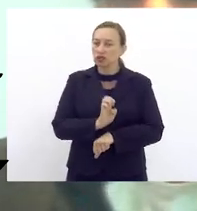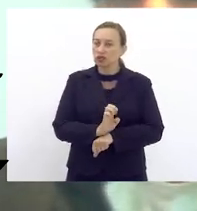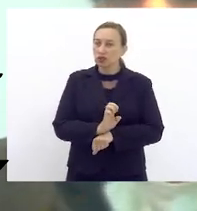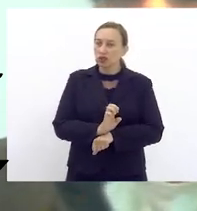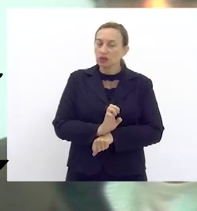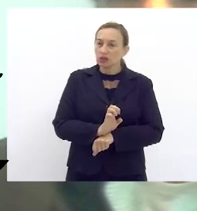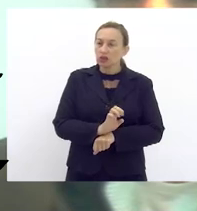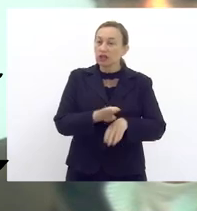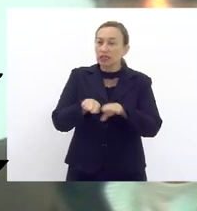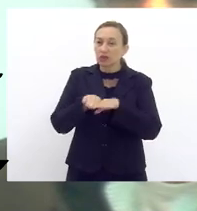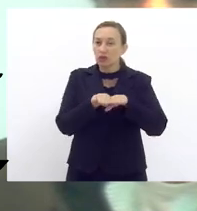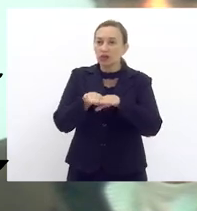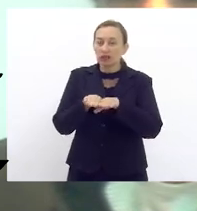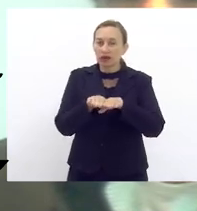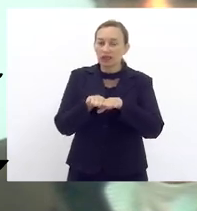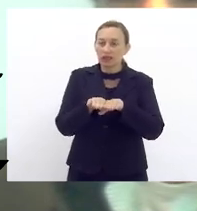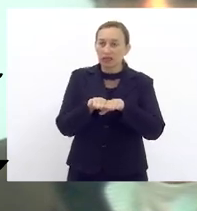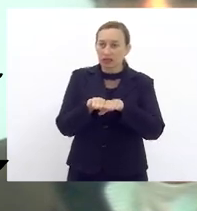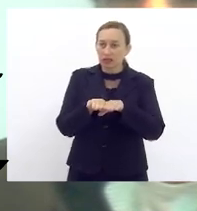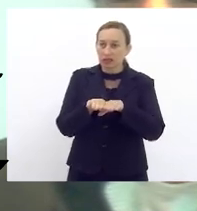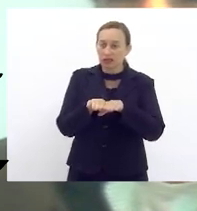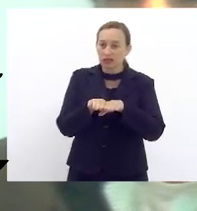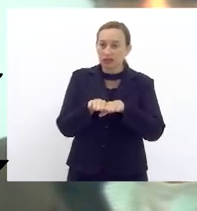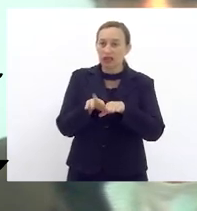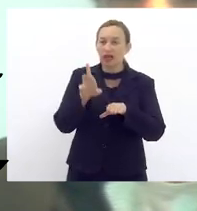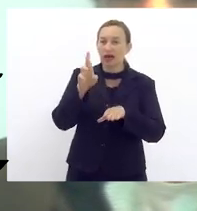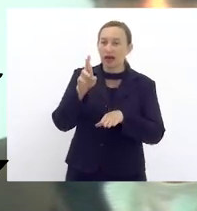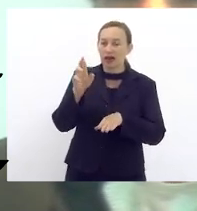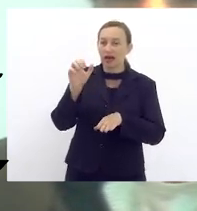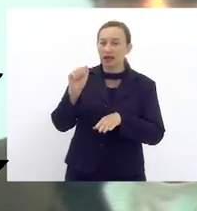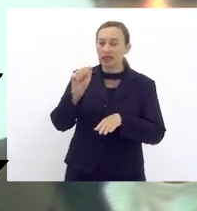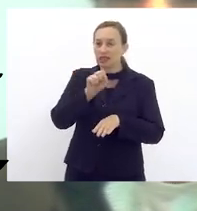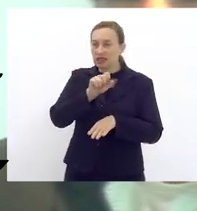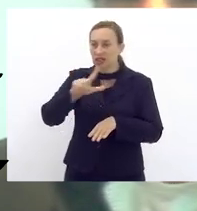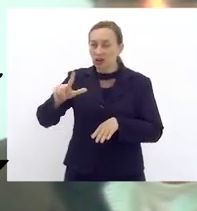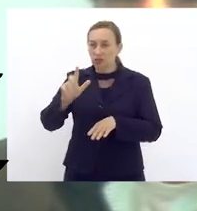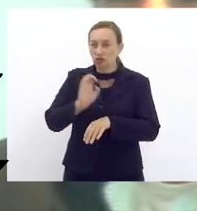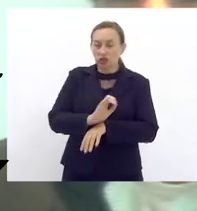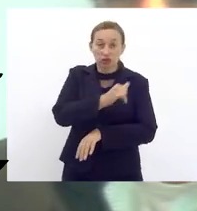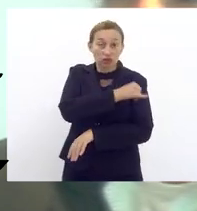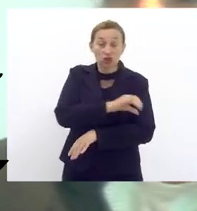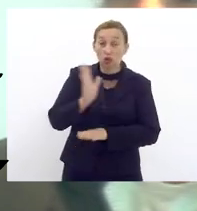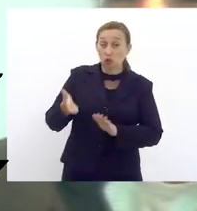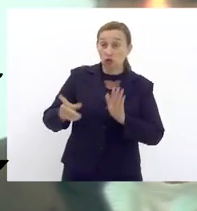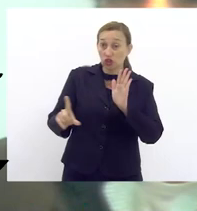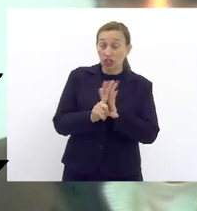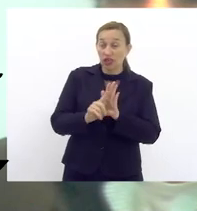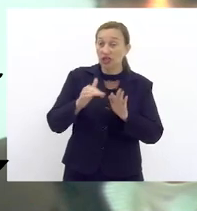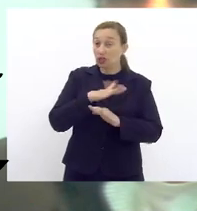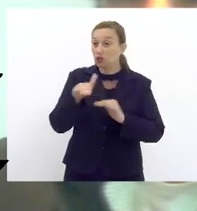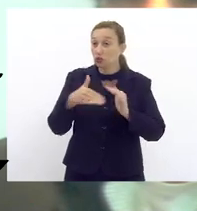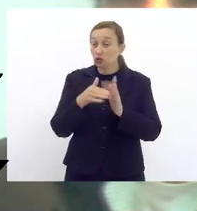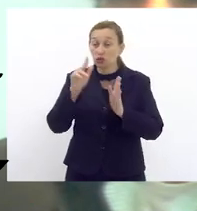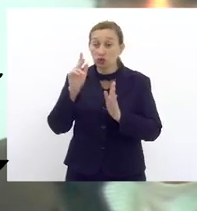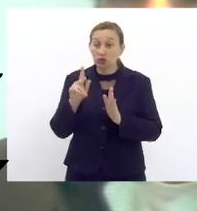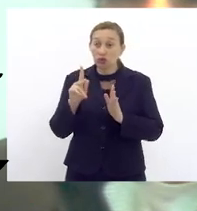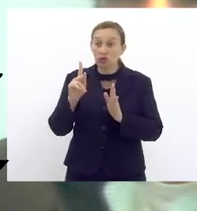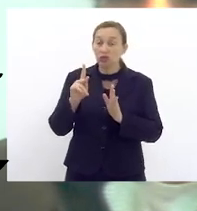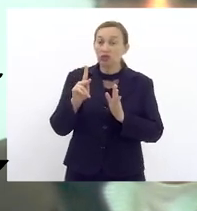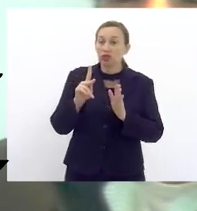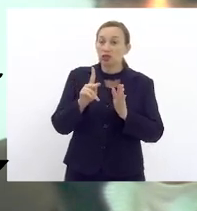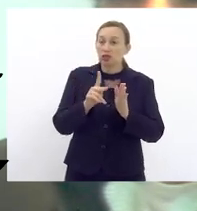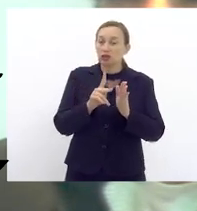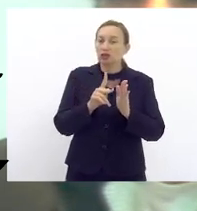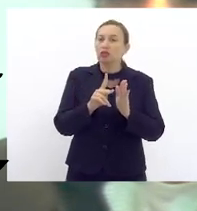promoção da Igualdade racial do Estado do Rio de Janeiro que hoje a lei e tem todo um capítulo dedicado